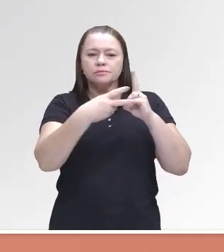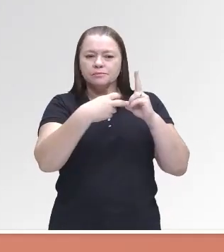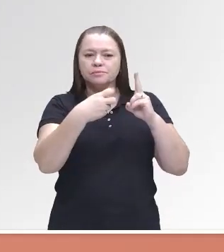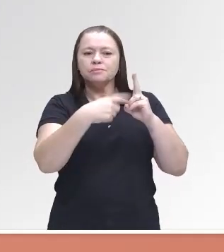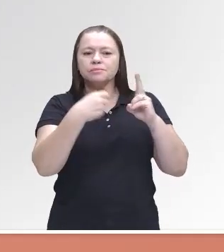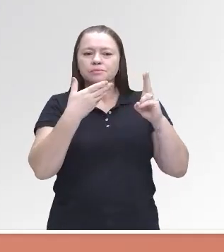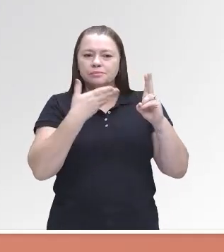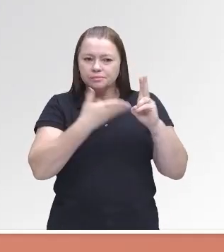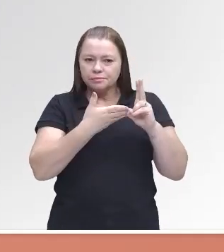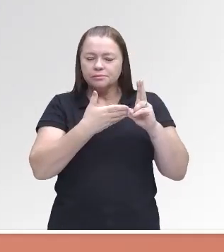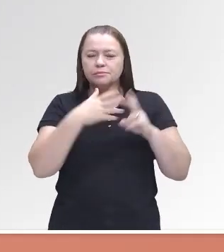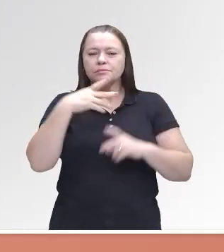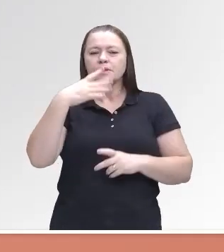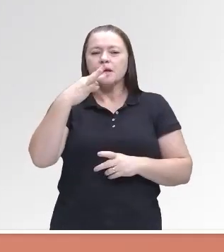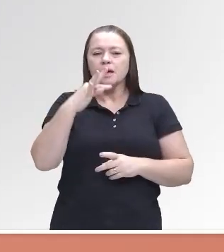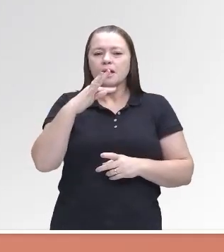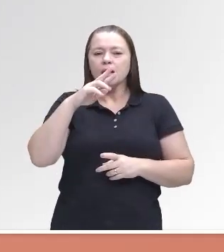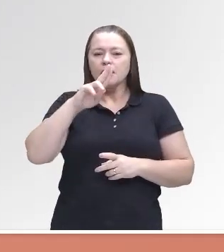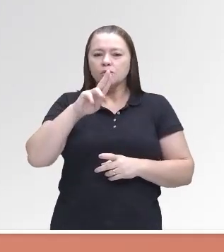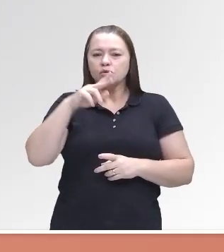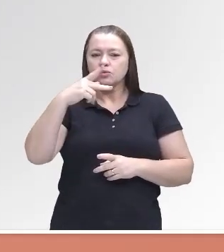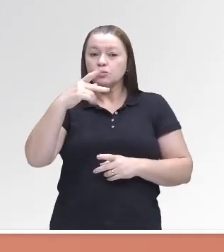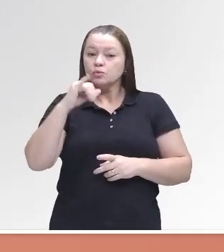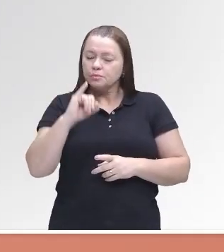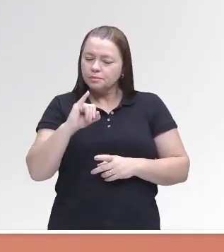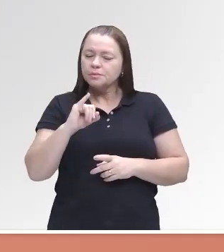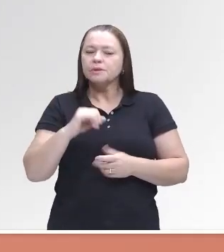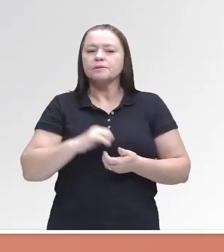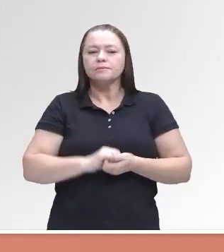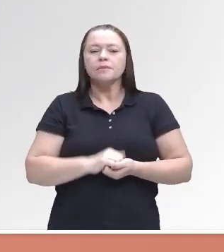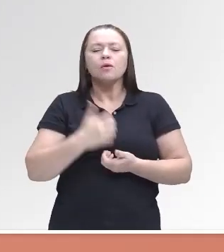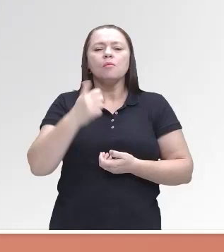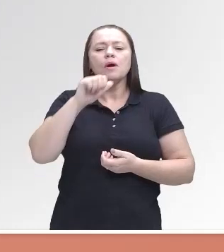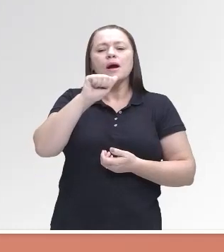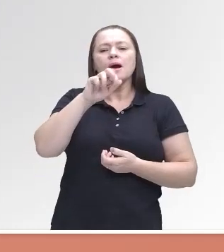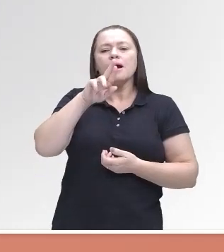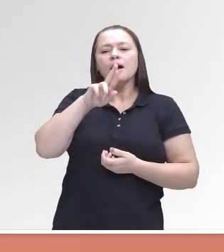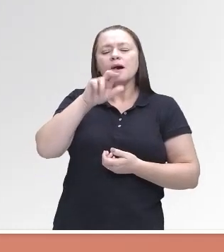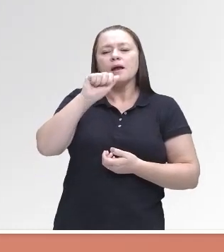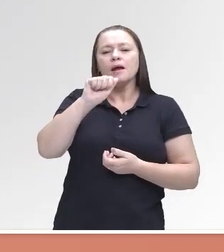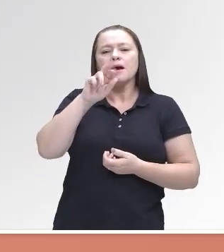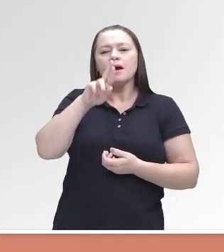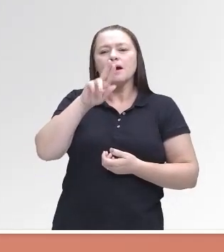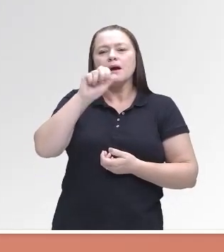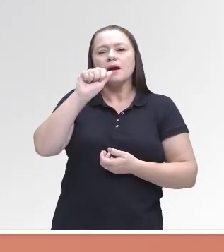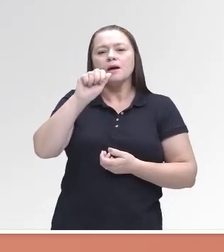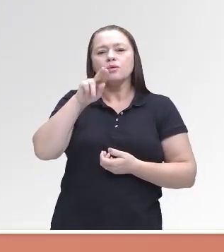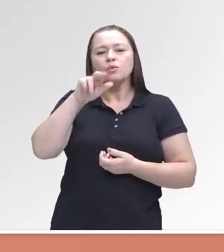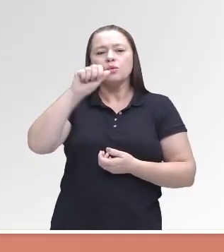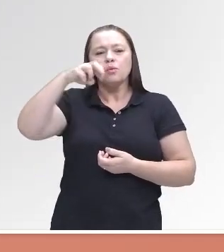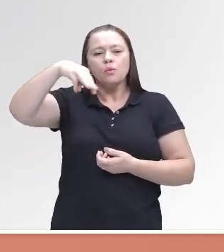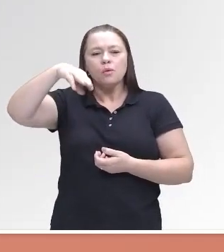origem indígena, é isso mesmo. Araruama vai ficar como? Falam comigo.